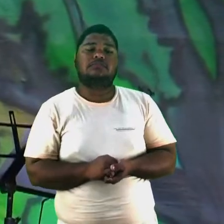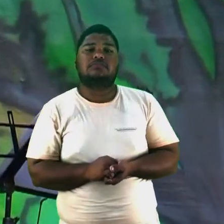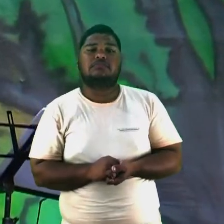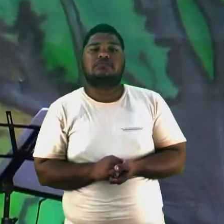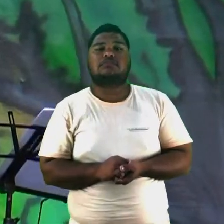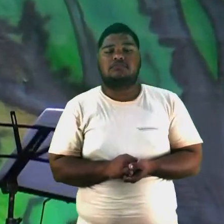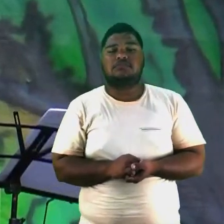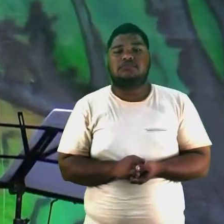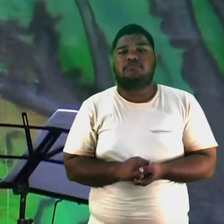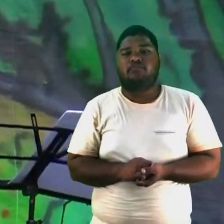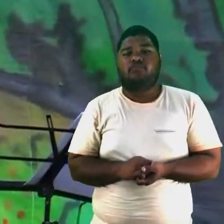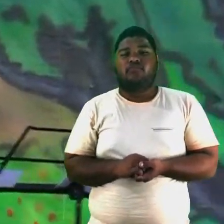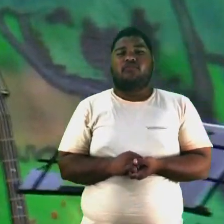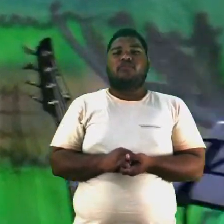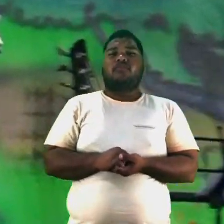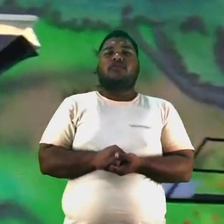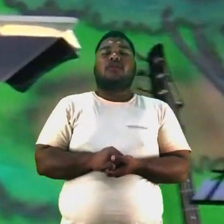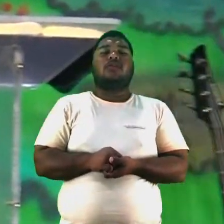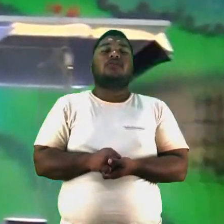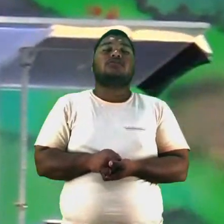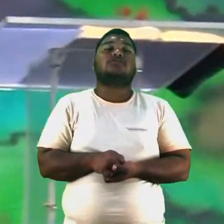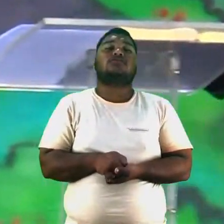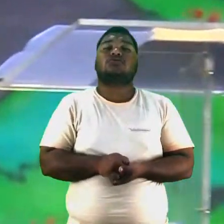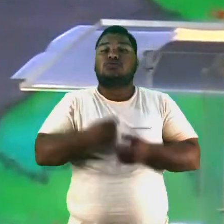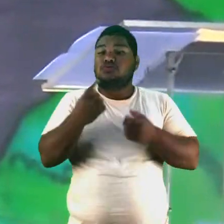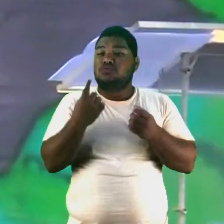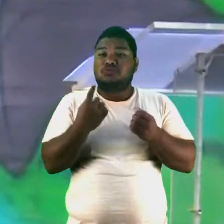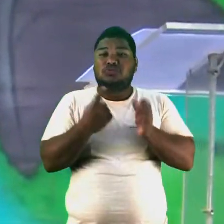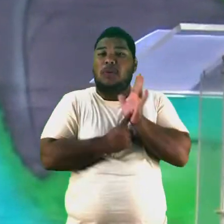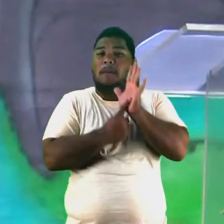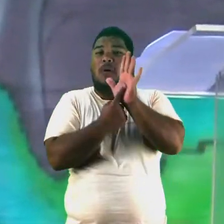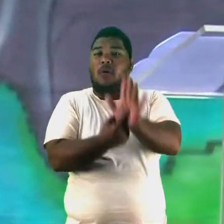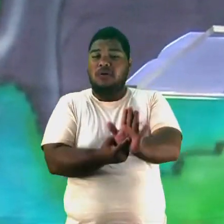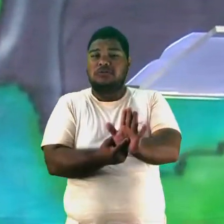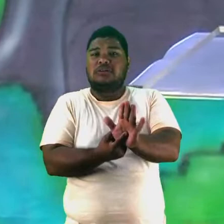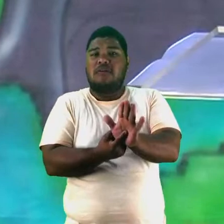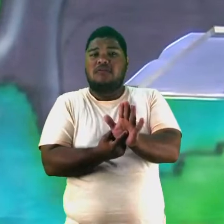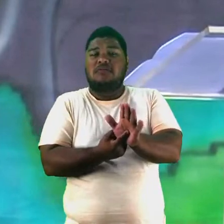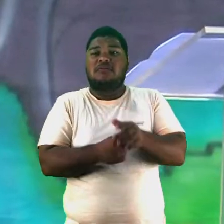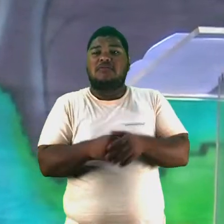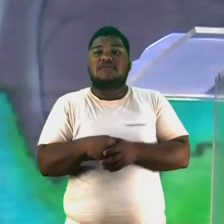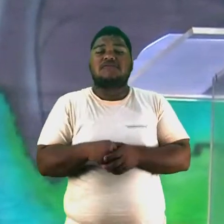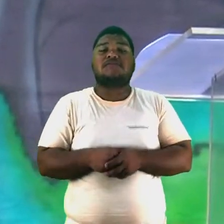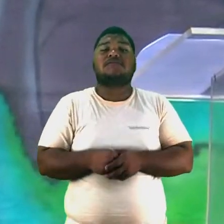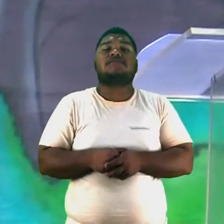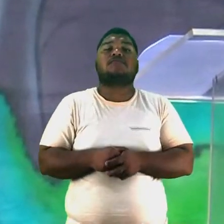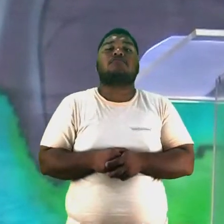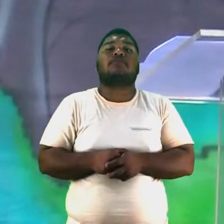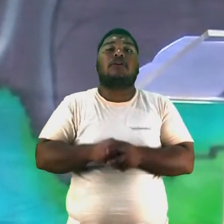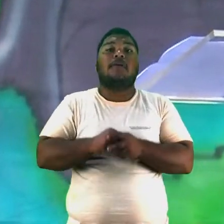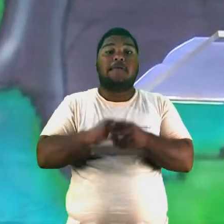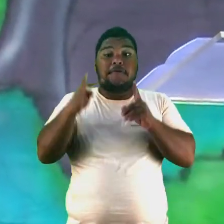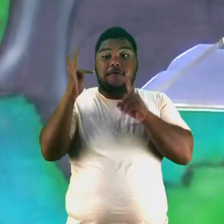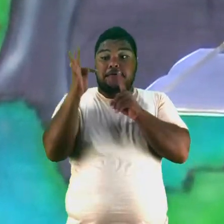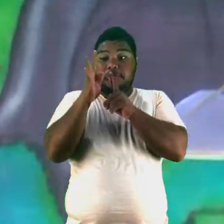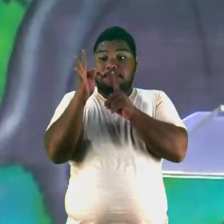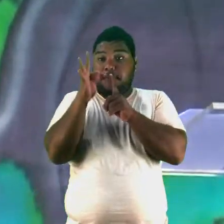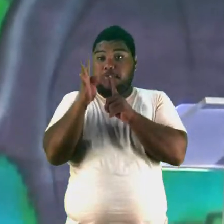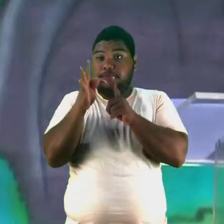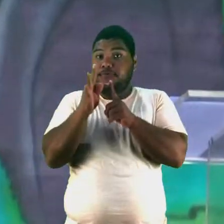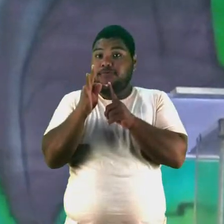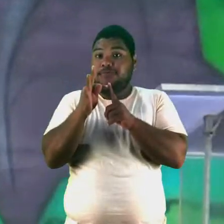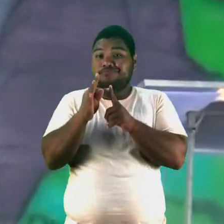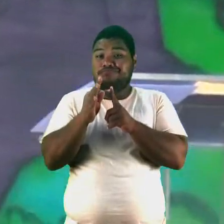E tudo indica, ali principalmente no primeiro capítulo, que Timóteo estava atravessando esse